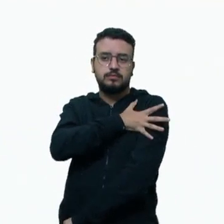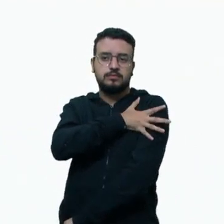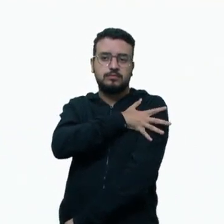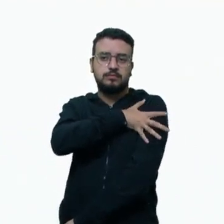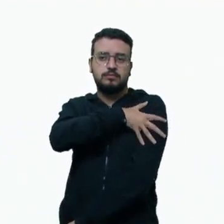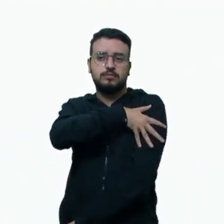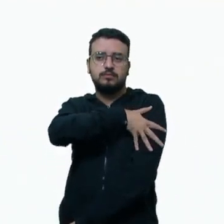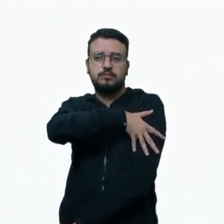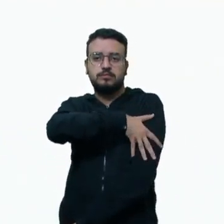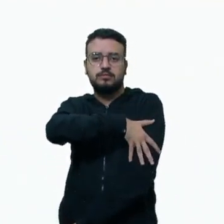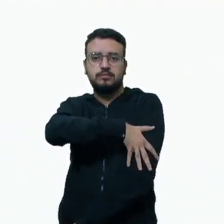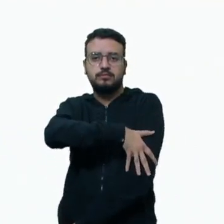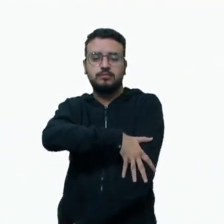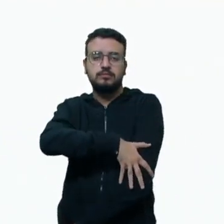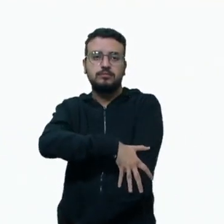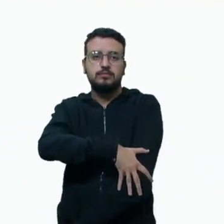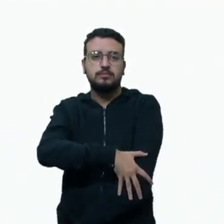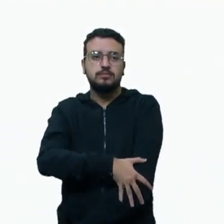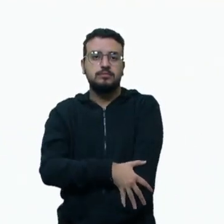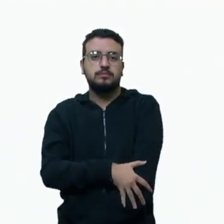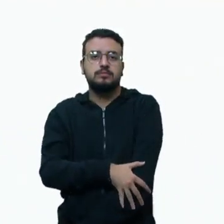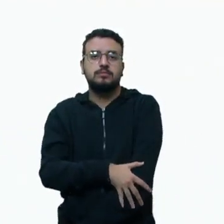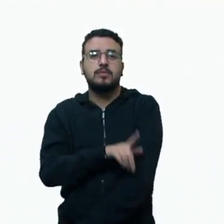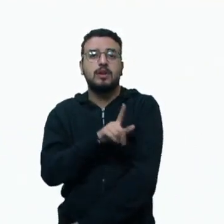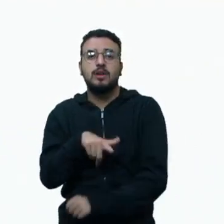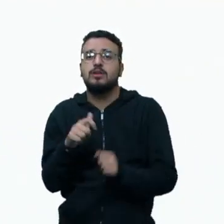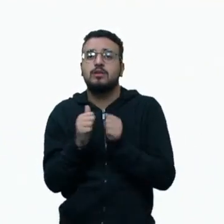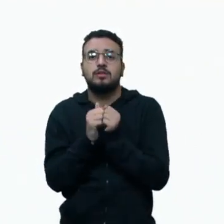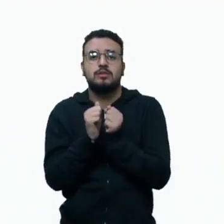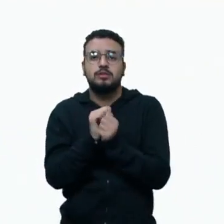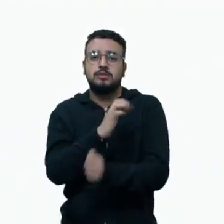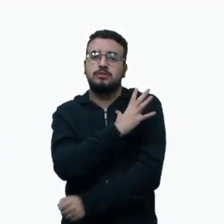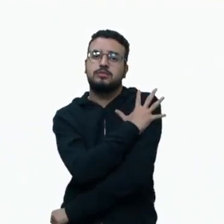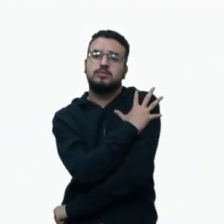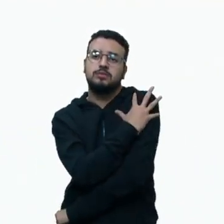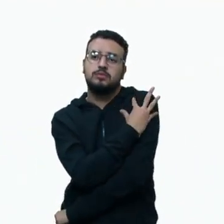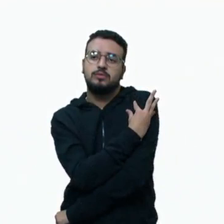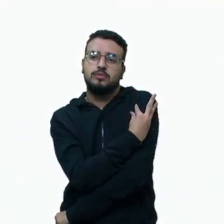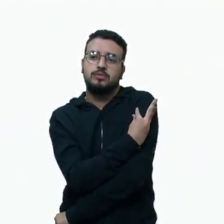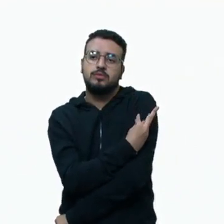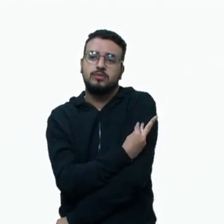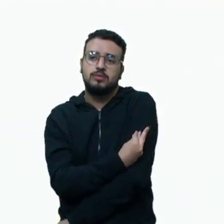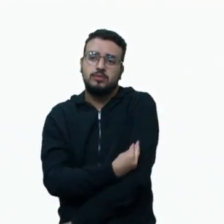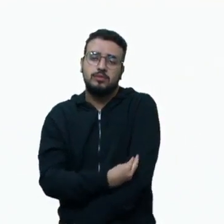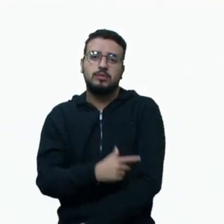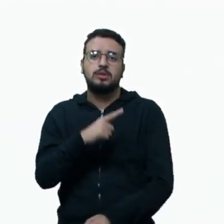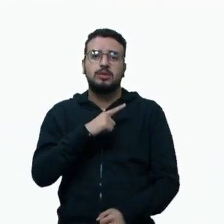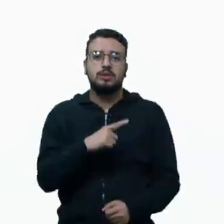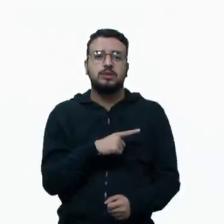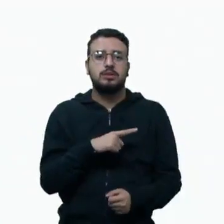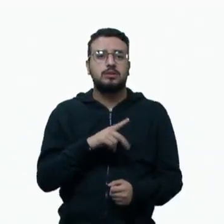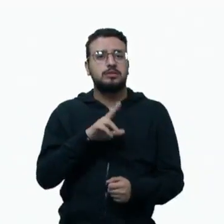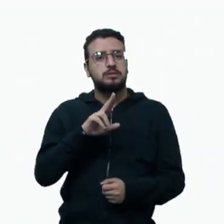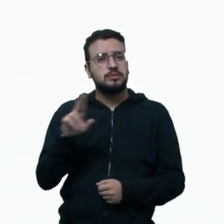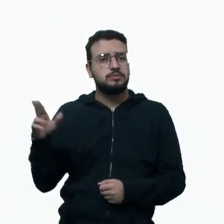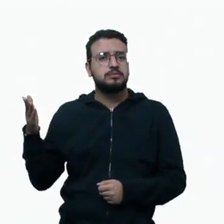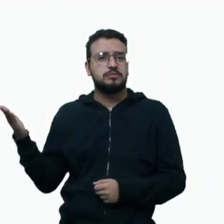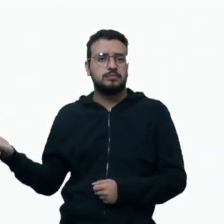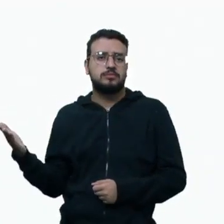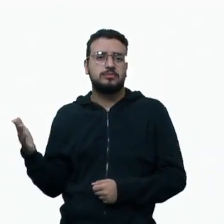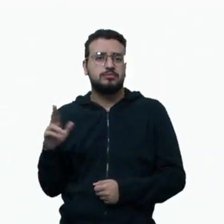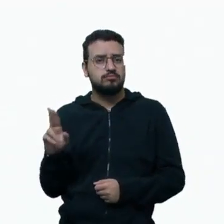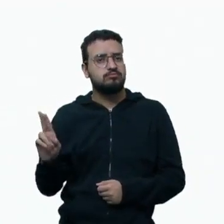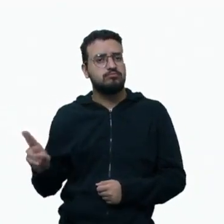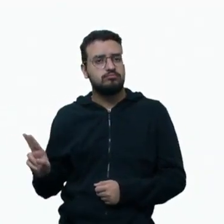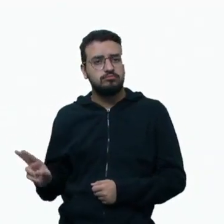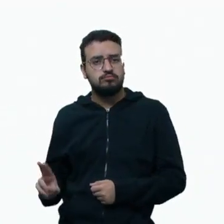penso na junção dele, aí eu chamo de plexo. Por quê? Eu tenho o nervo mediano, o nervo músculo cutâneo, o nervo ulnar, o